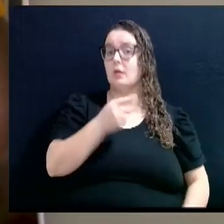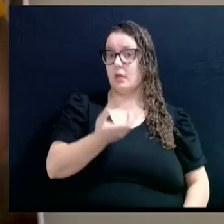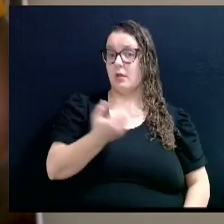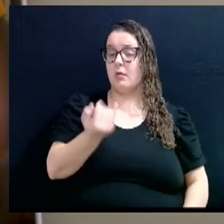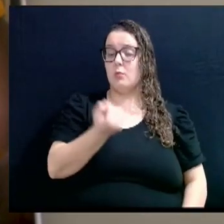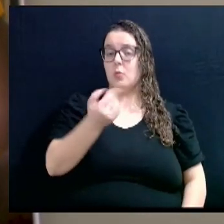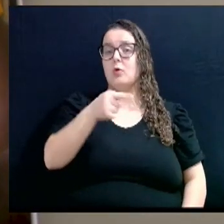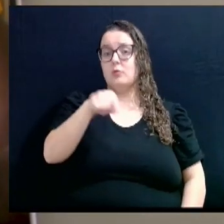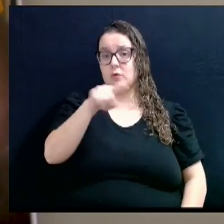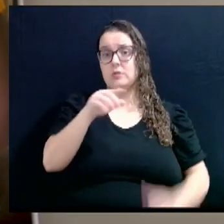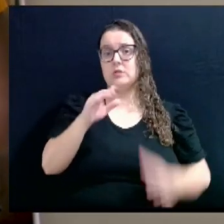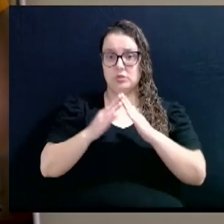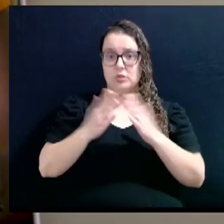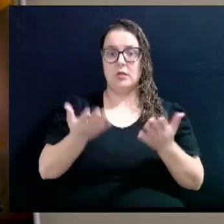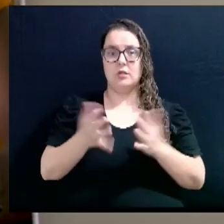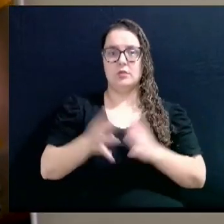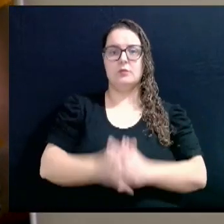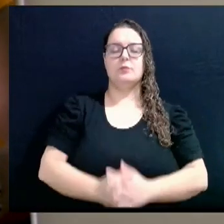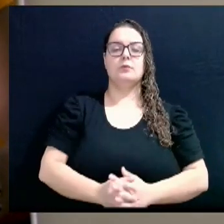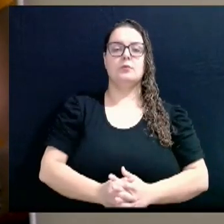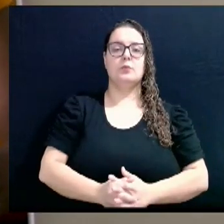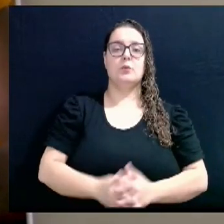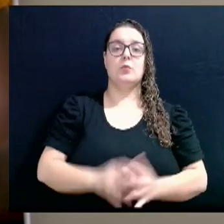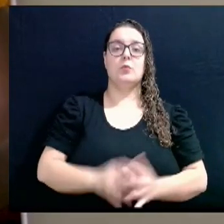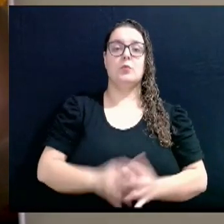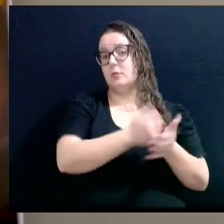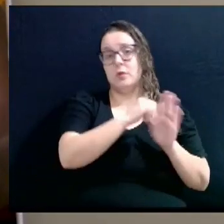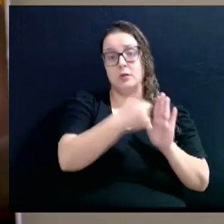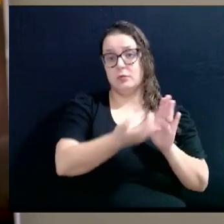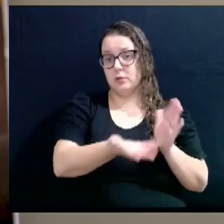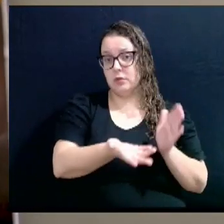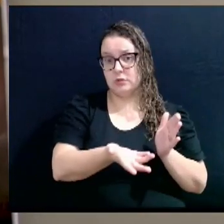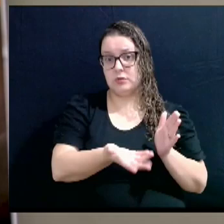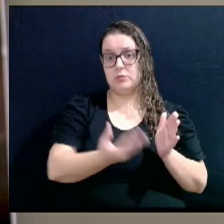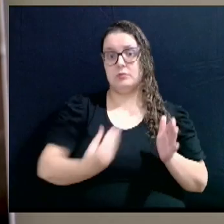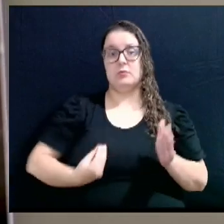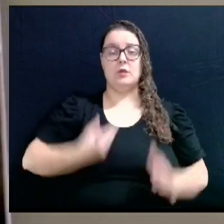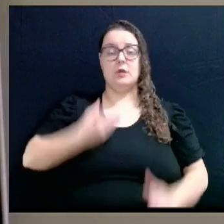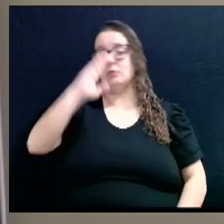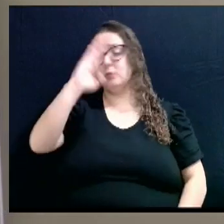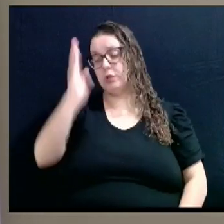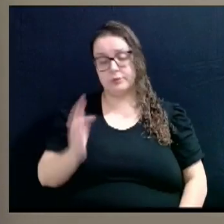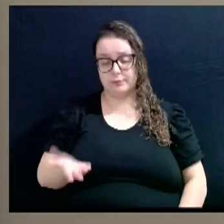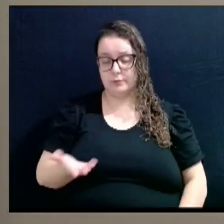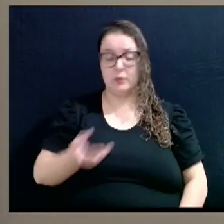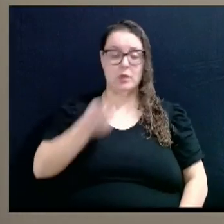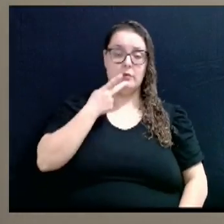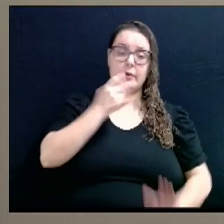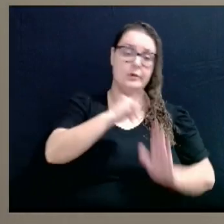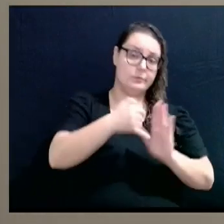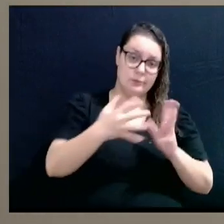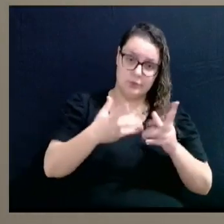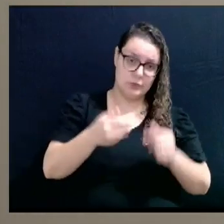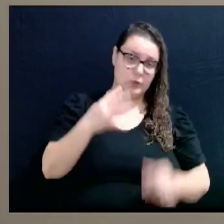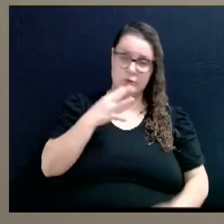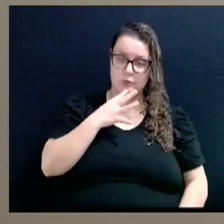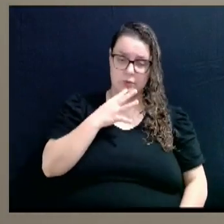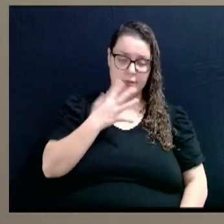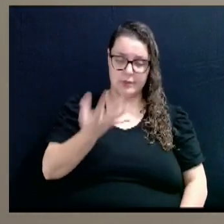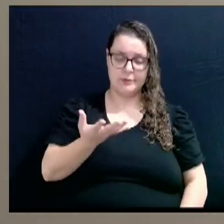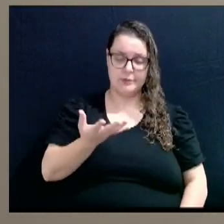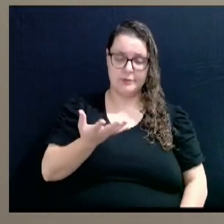casa? Você está pagando juros, né? Vivemos no Brasil, então falar de juros todo mundo conhece. Então quando